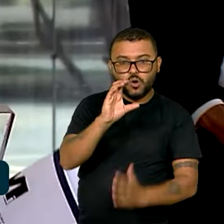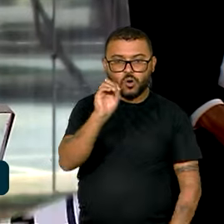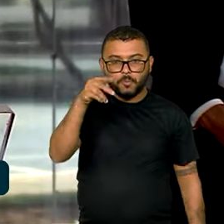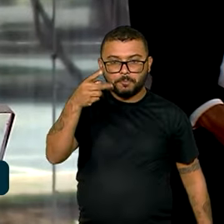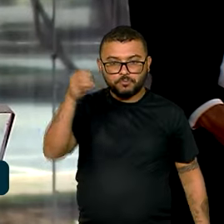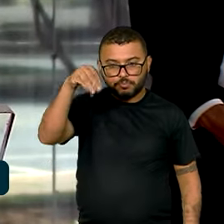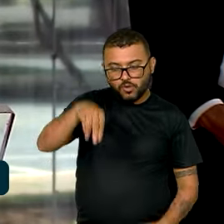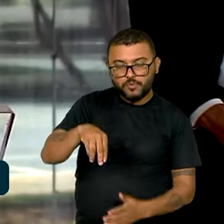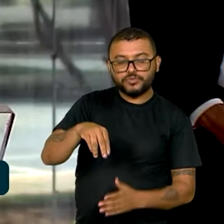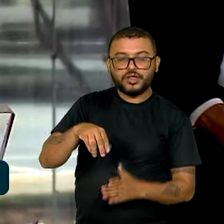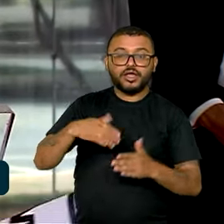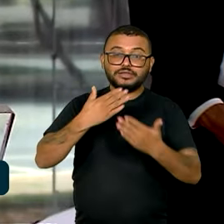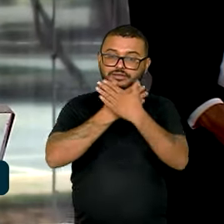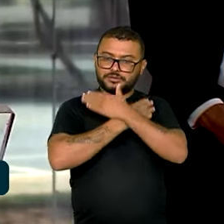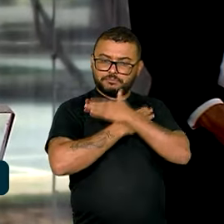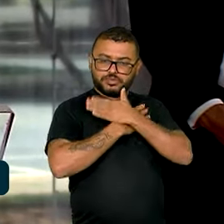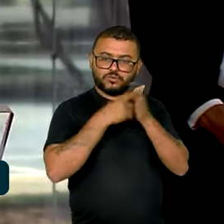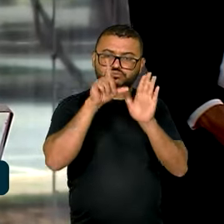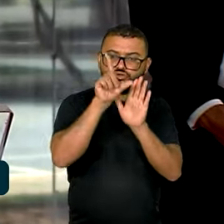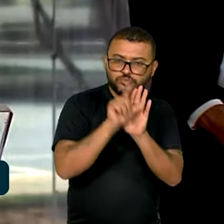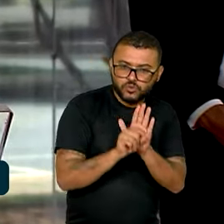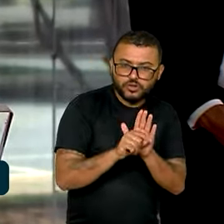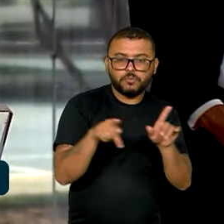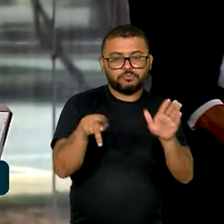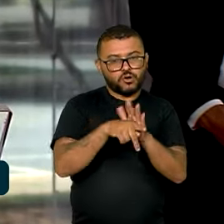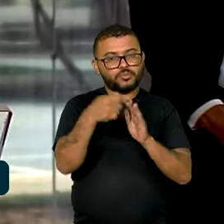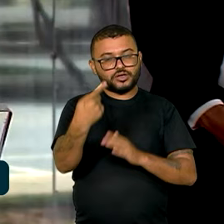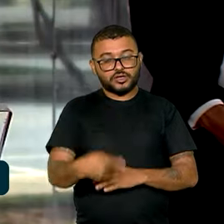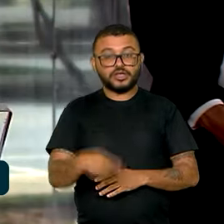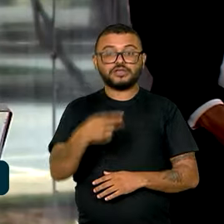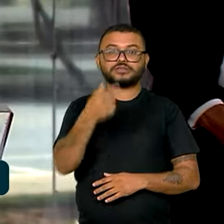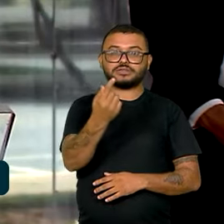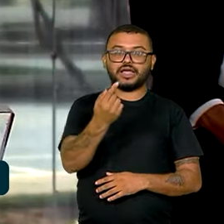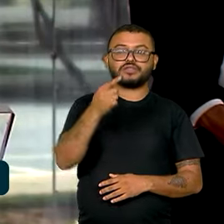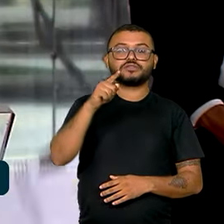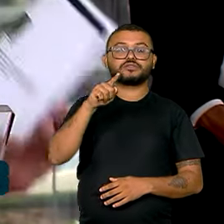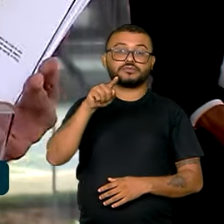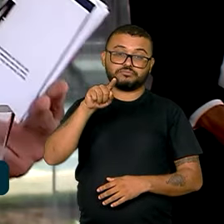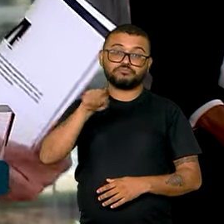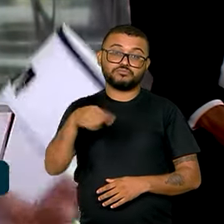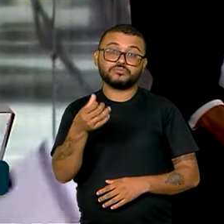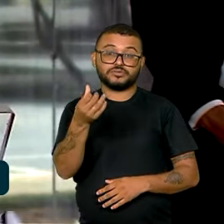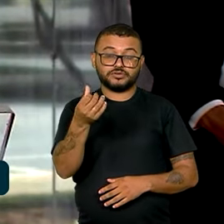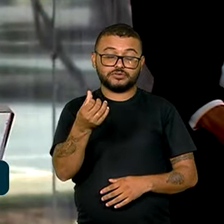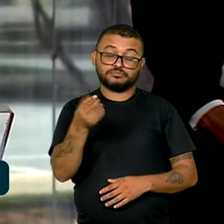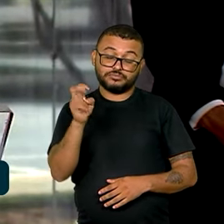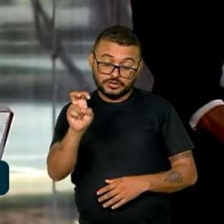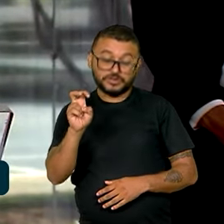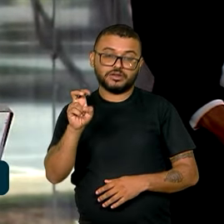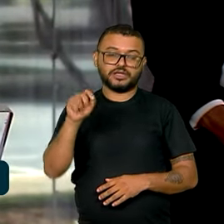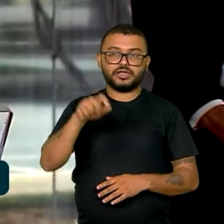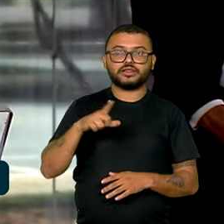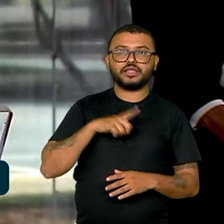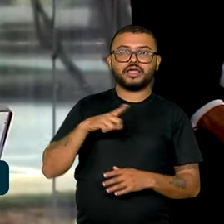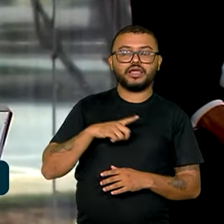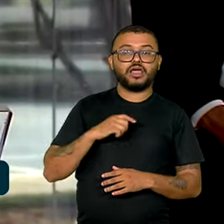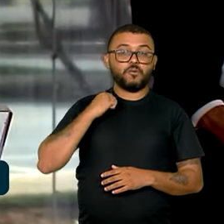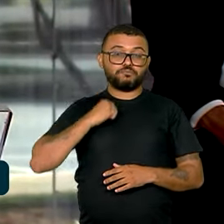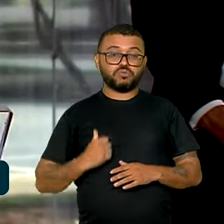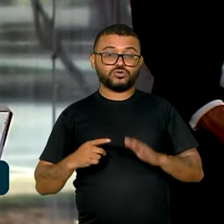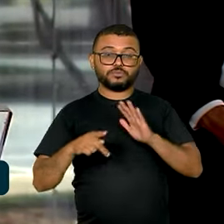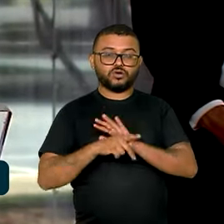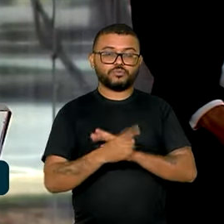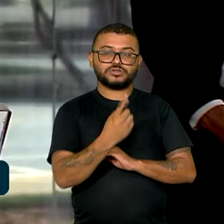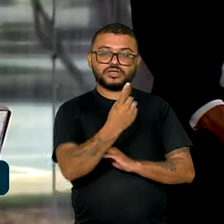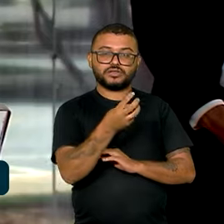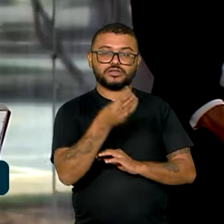O desemprego caiu, estamos com menor desemprego, 7,5. A Bolsa subiu, chegamos aí a